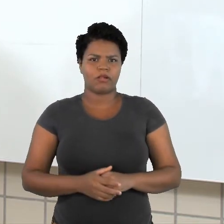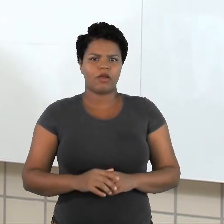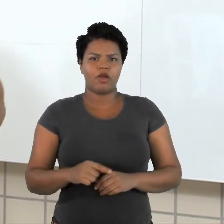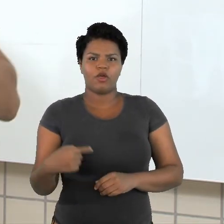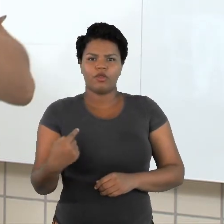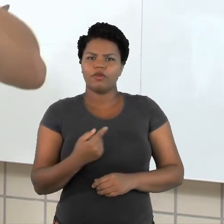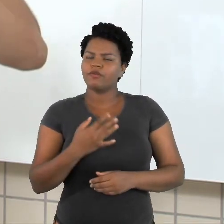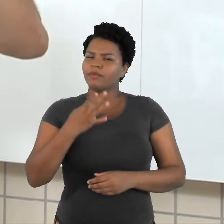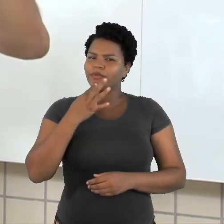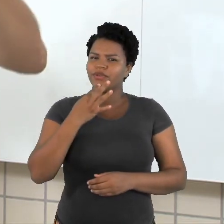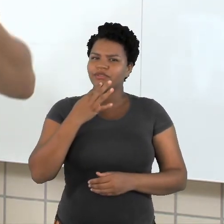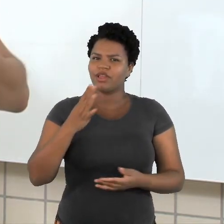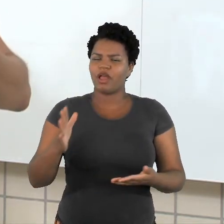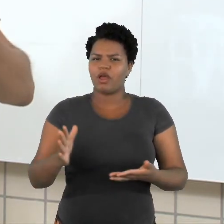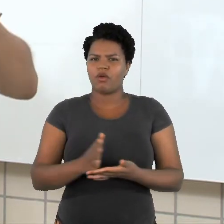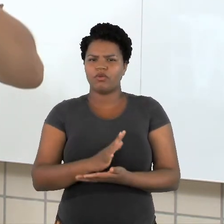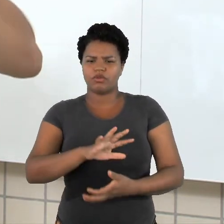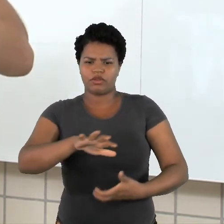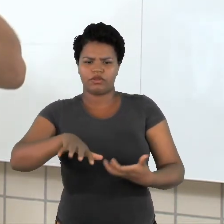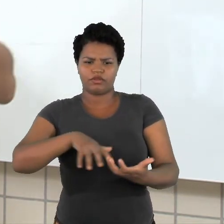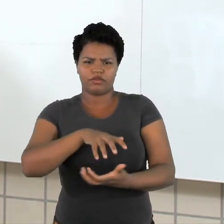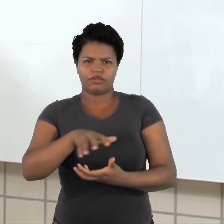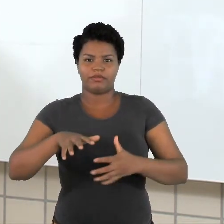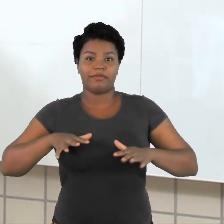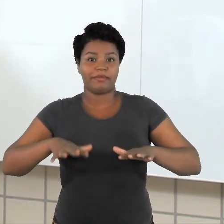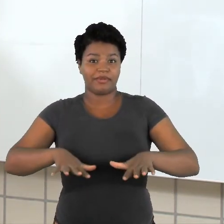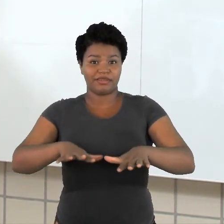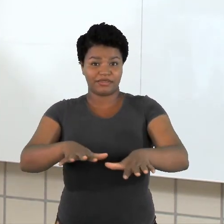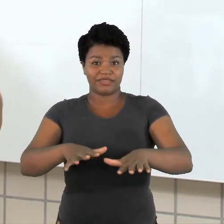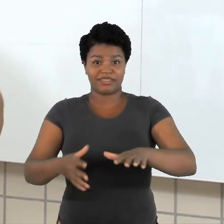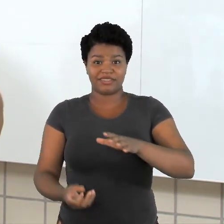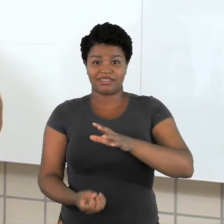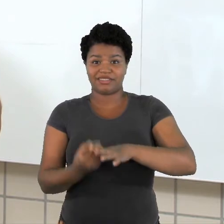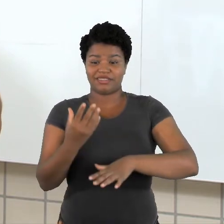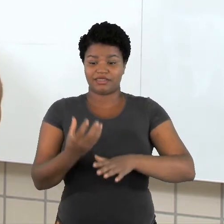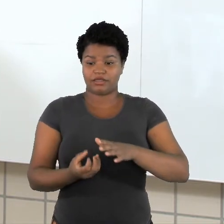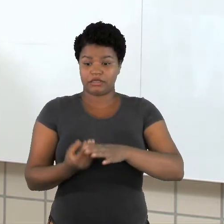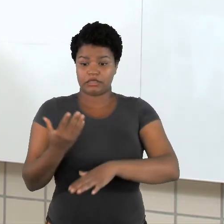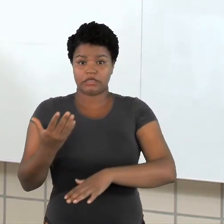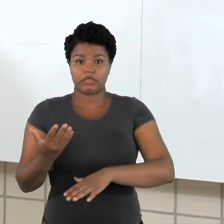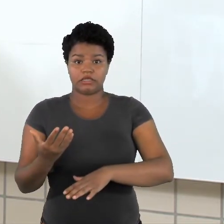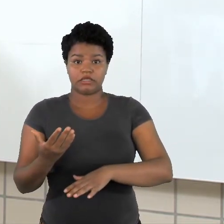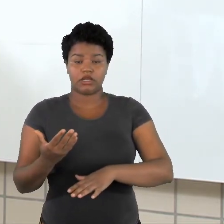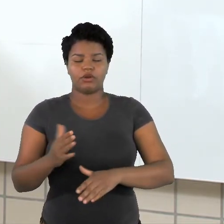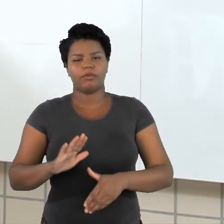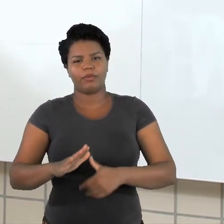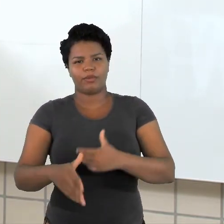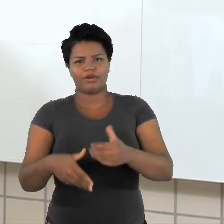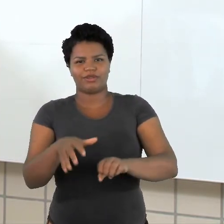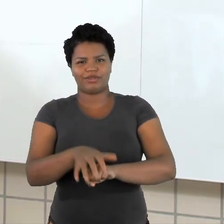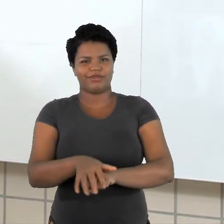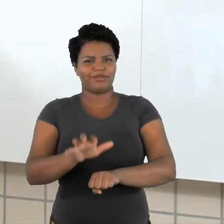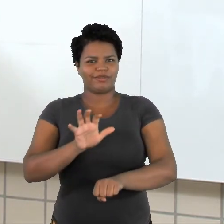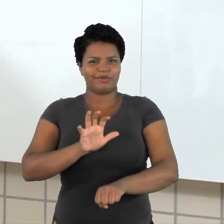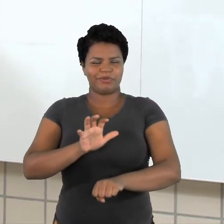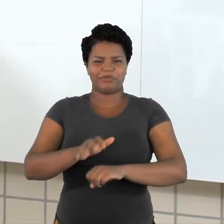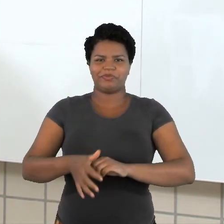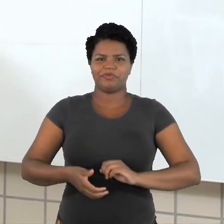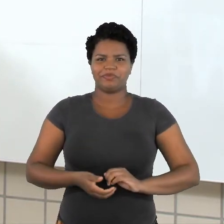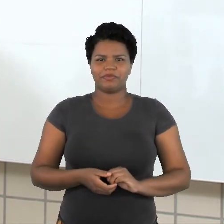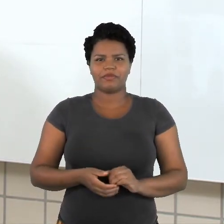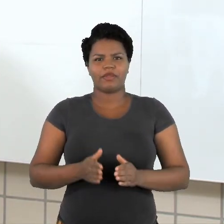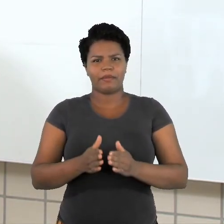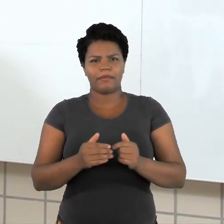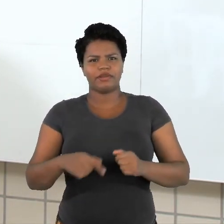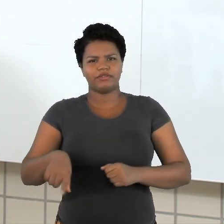algumas das revoltas, algumas das manifestações que surgiram nesse processo de descolonização. Eu peço a vocês